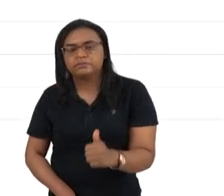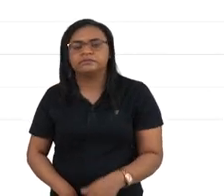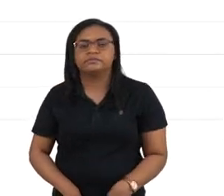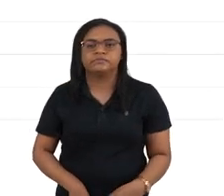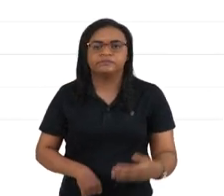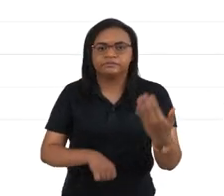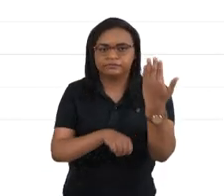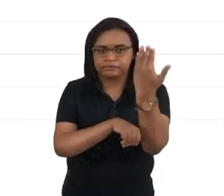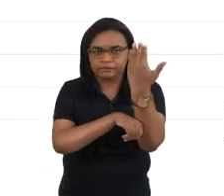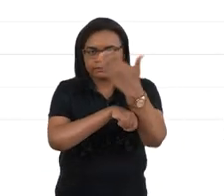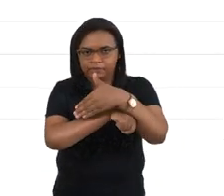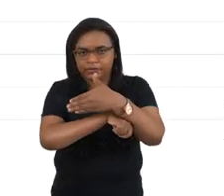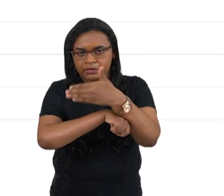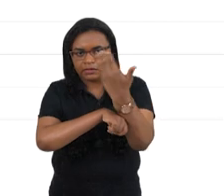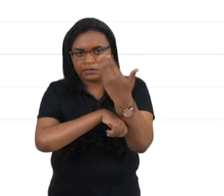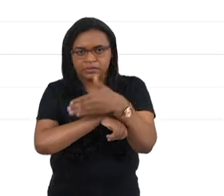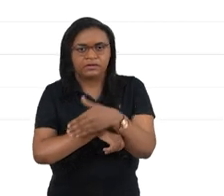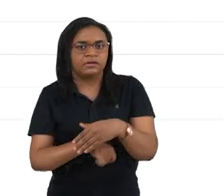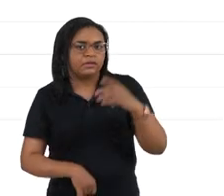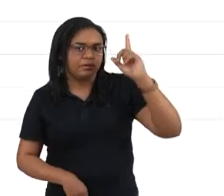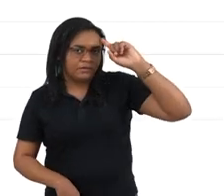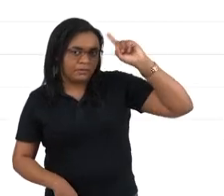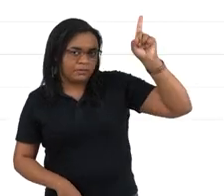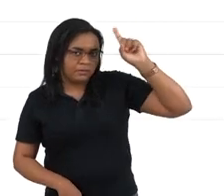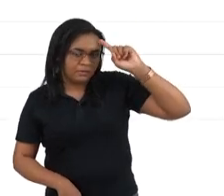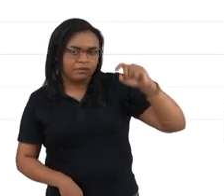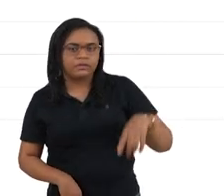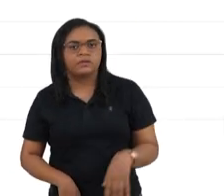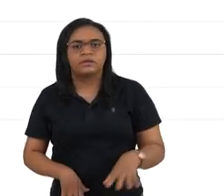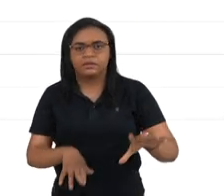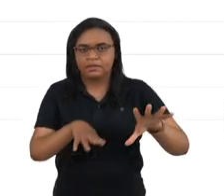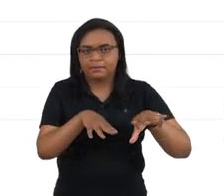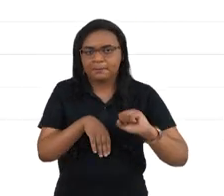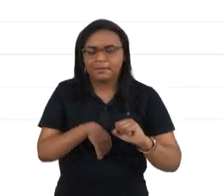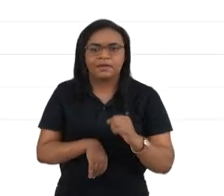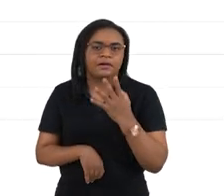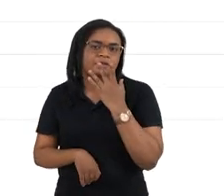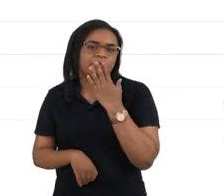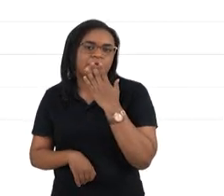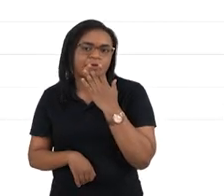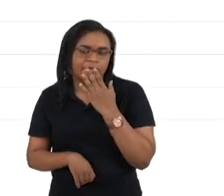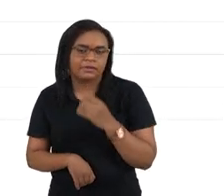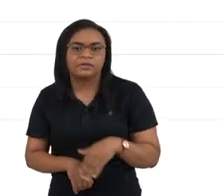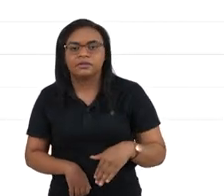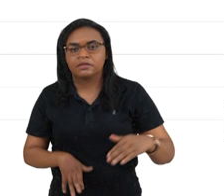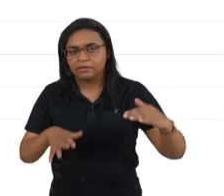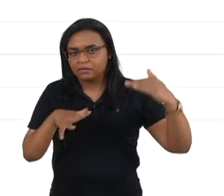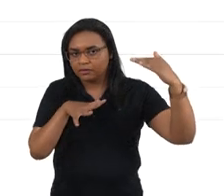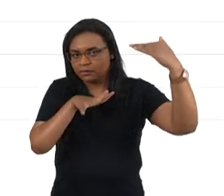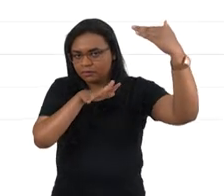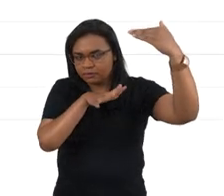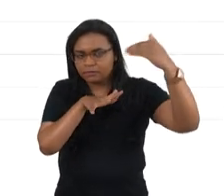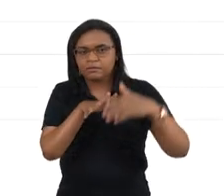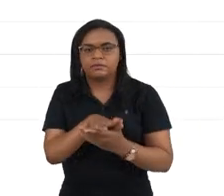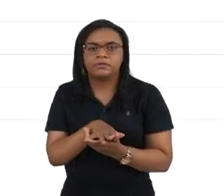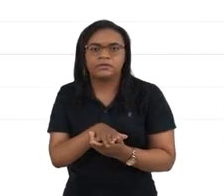táxis e dias. Para fazer táxis e dias, a gente pega outra cor, só para deixar ilustrado, né? Táxi está aumentando nesse sentido e vamos